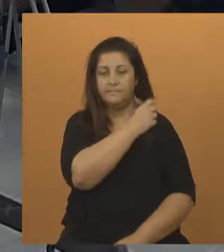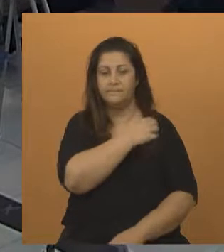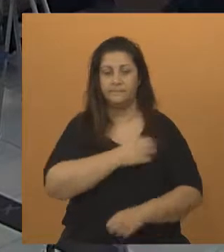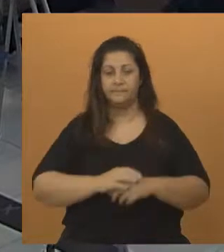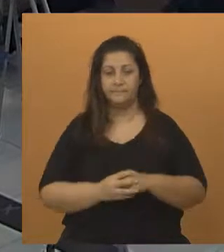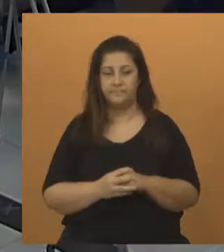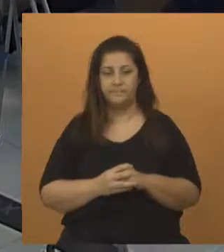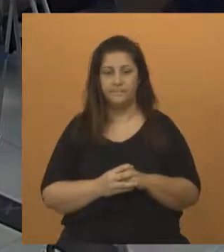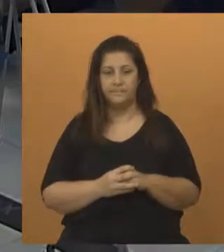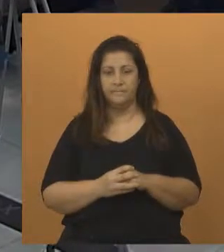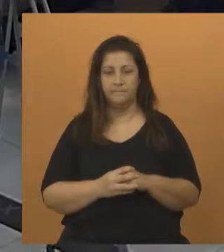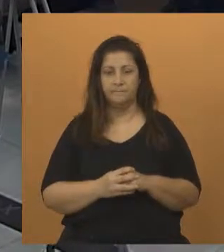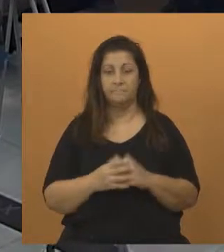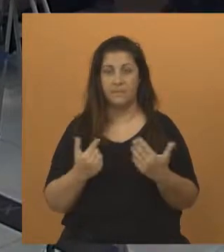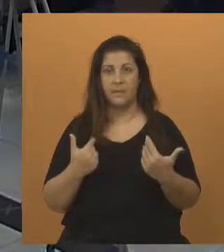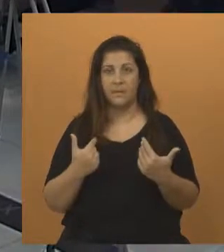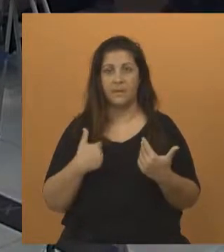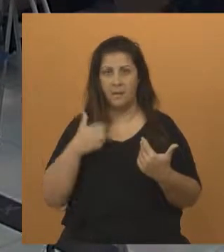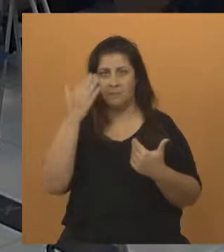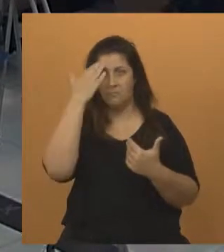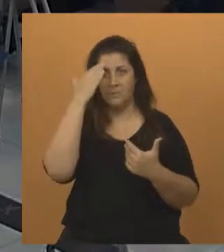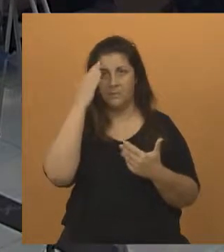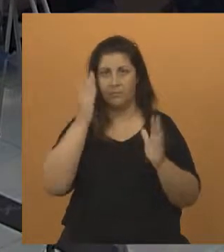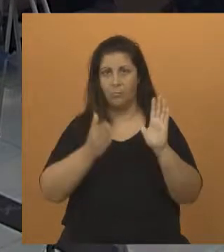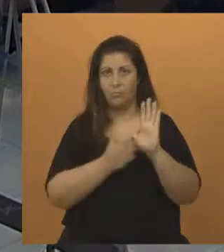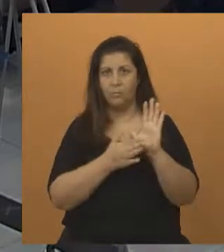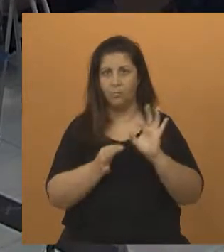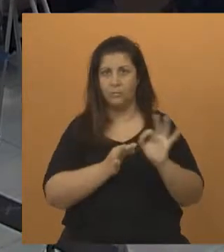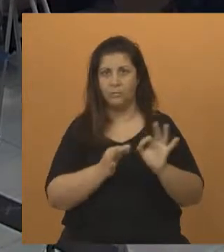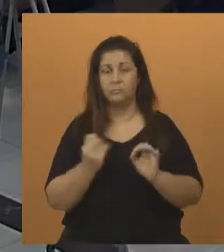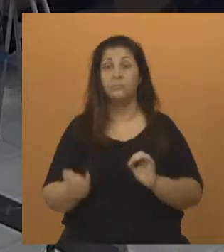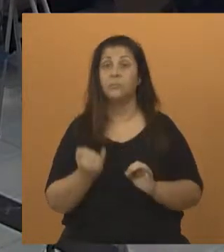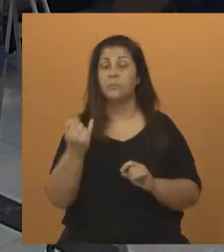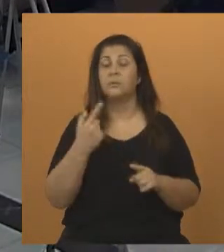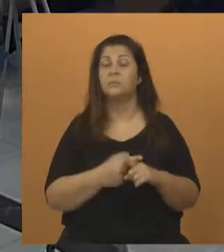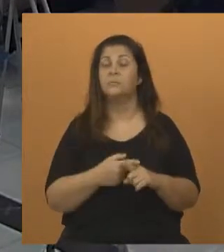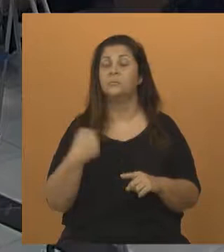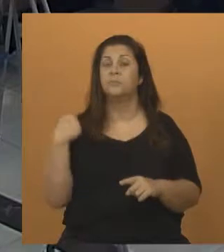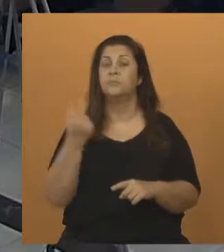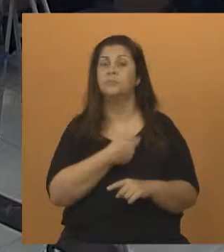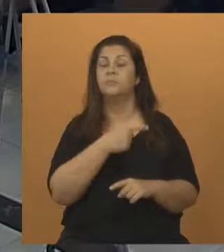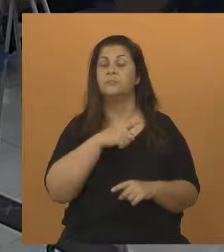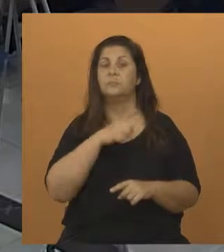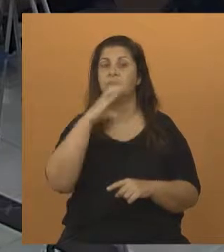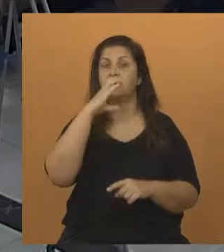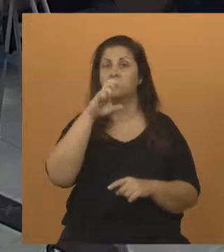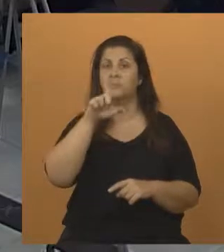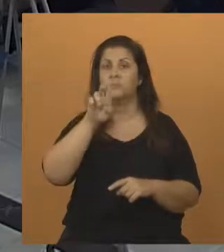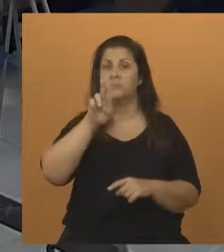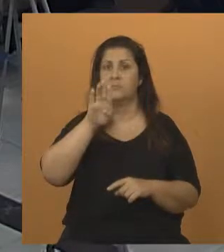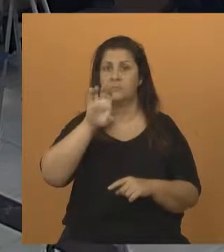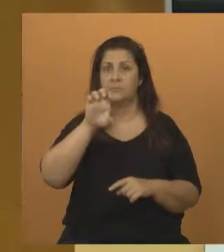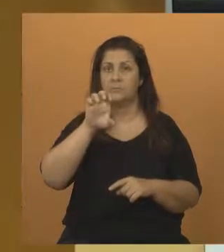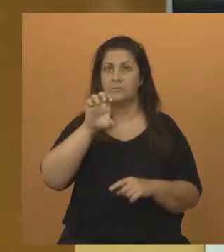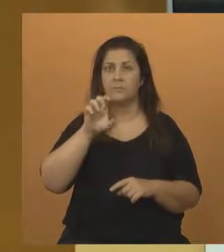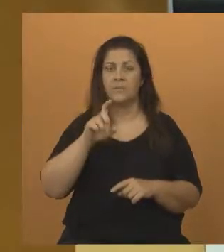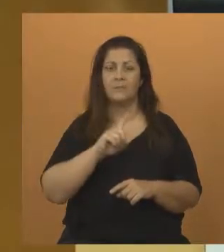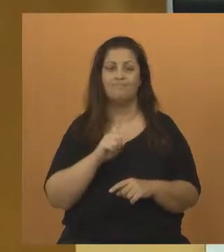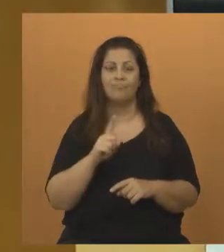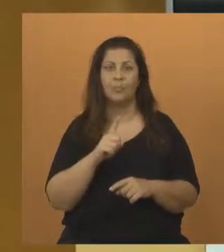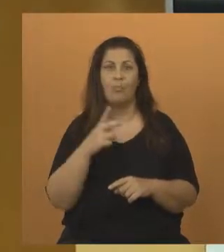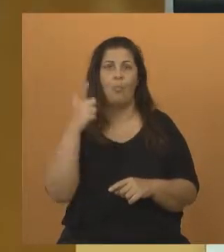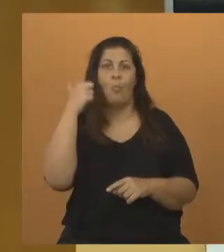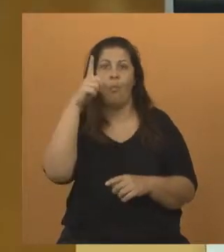Olha, o projeto eu entendo como importante, porque nós temos em Jacareí clubes que não conseguem pagar suas dívidas em razão da